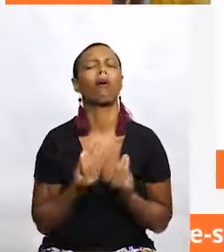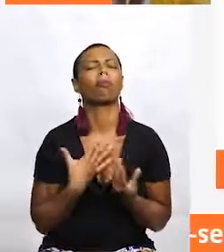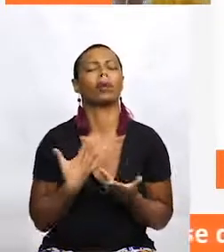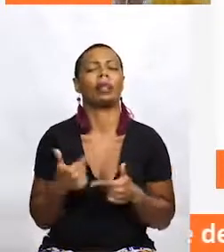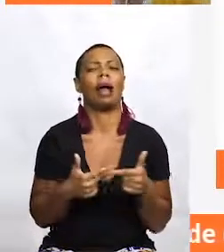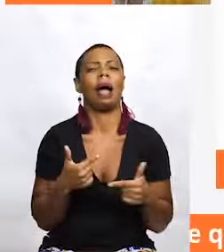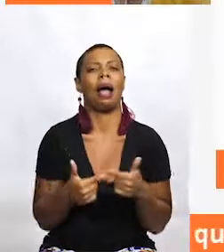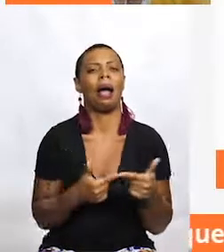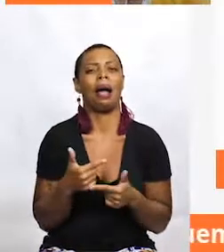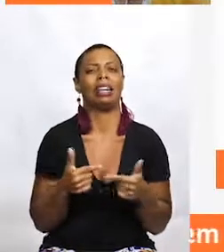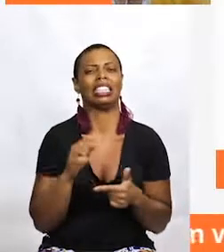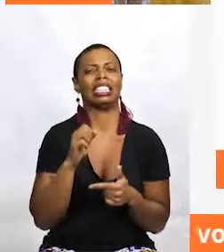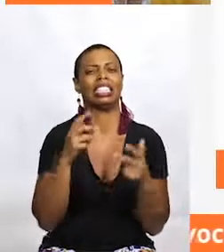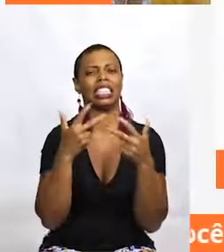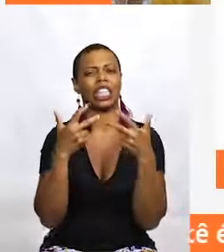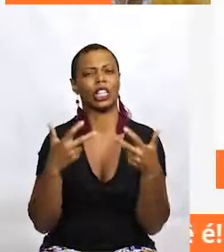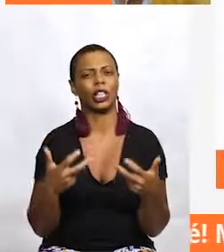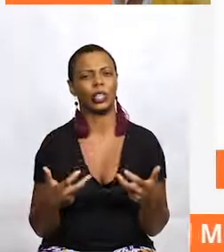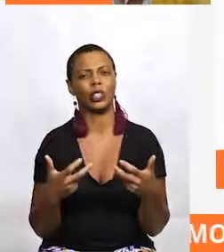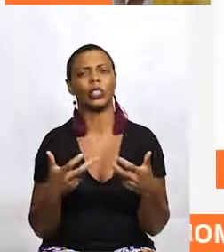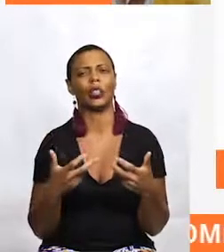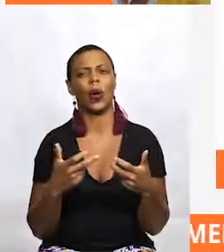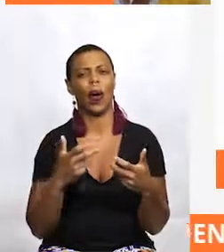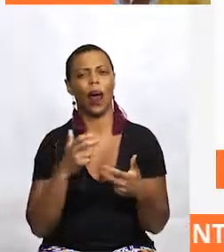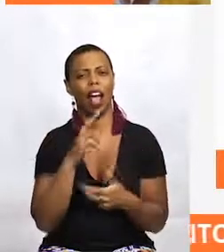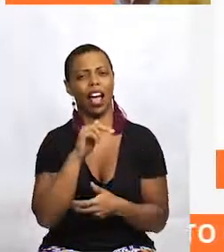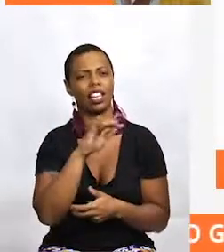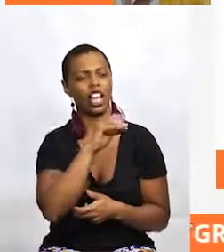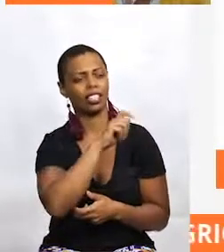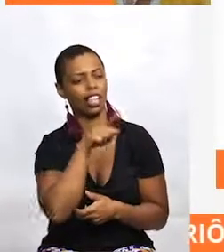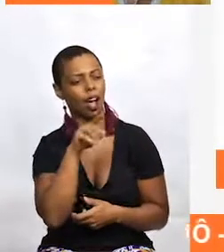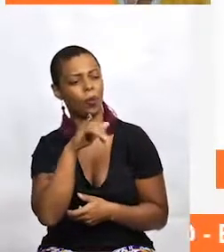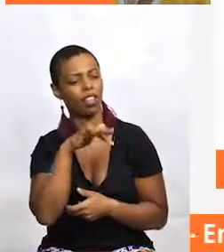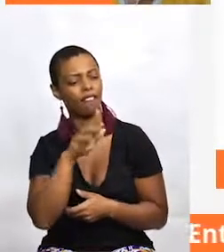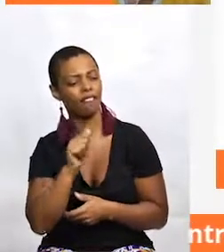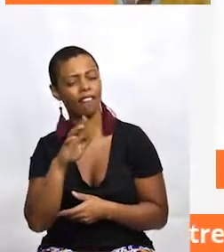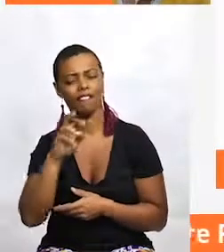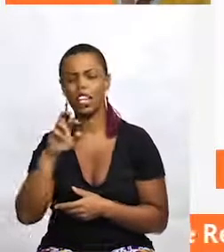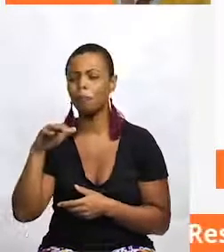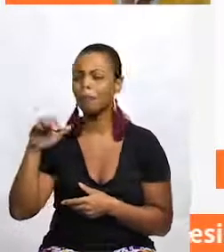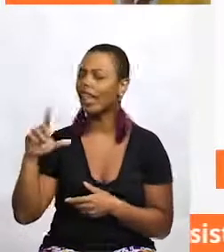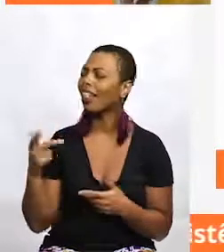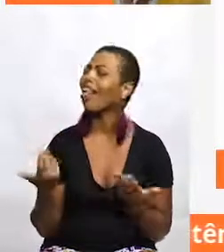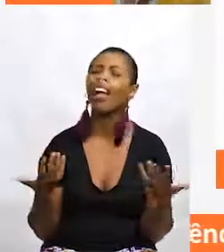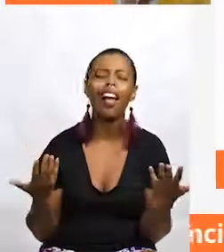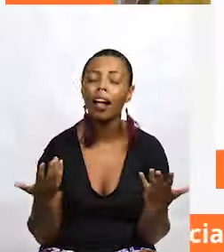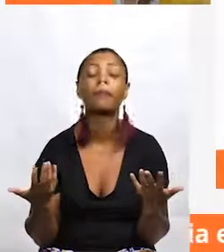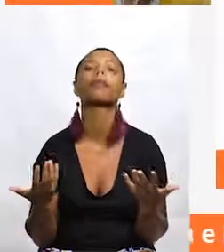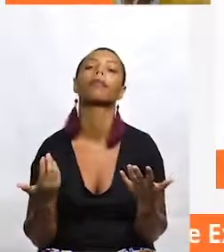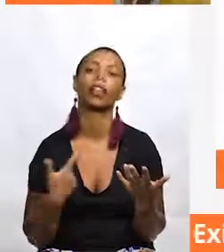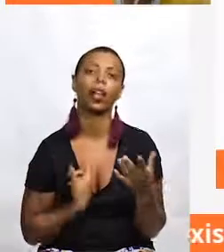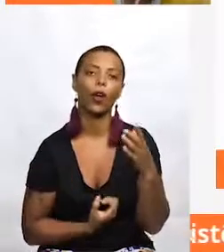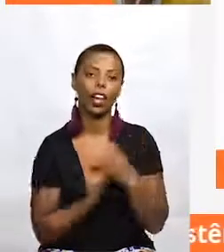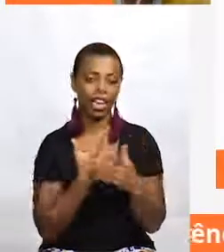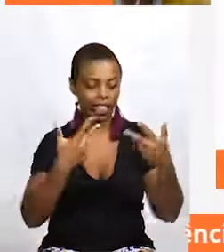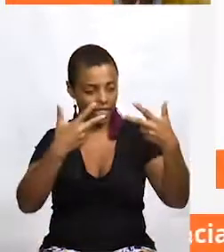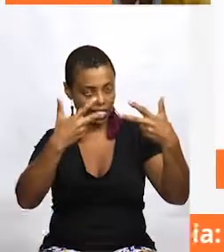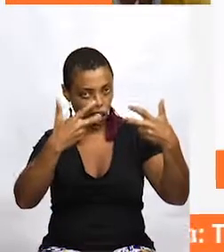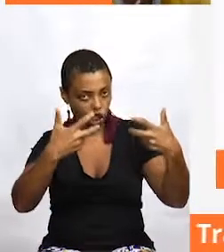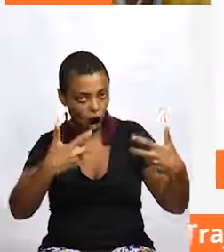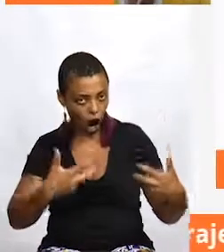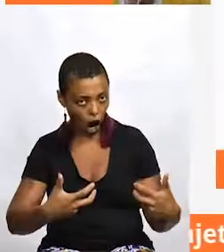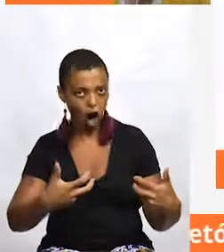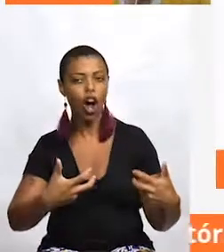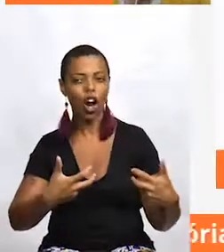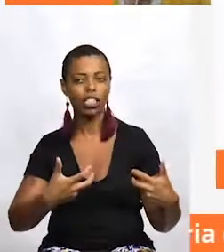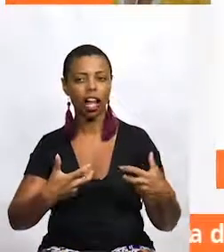de sensores de radiação infravermelha? Eu monto sensores. Eu criei, desenvolvi, produzi